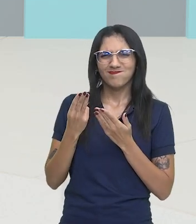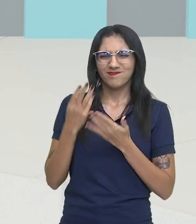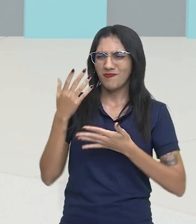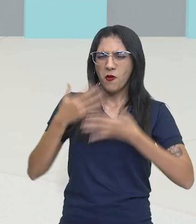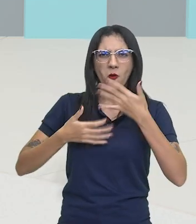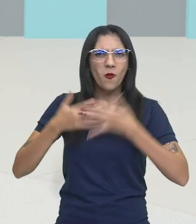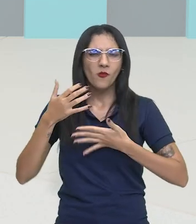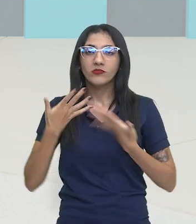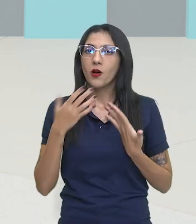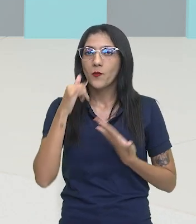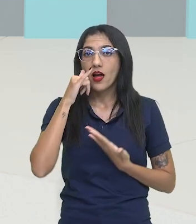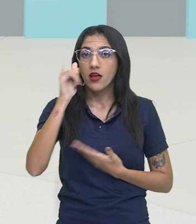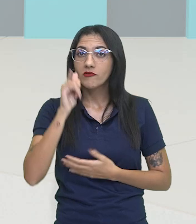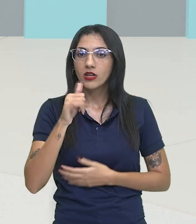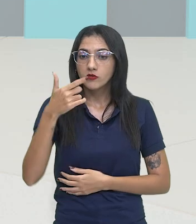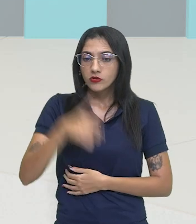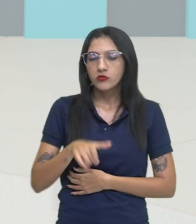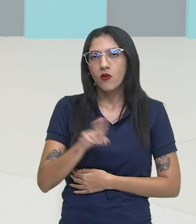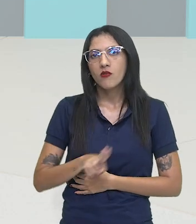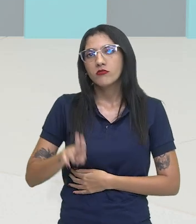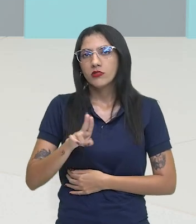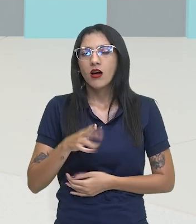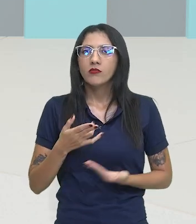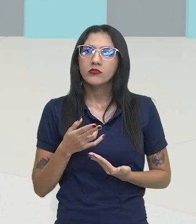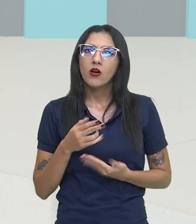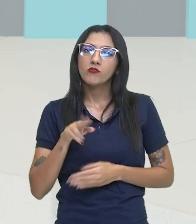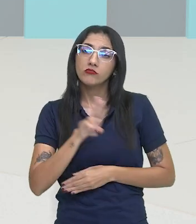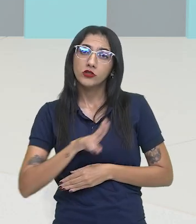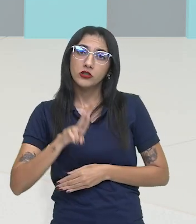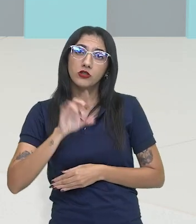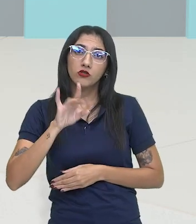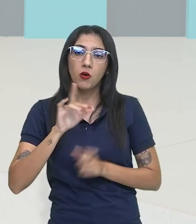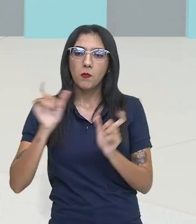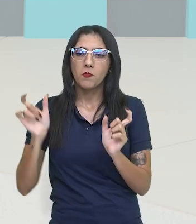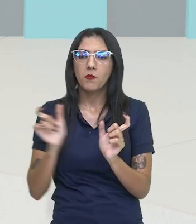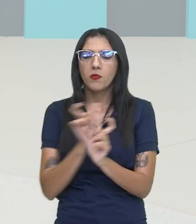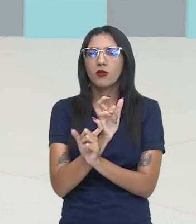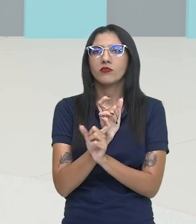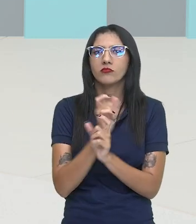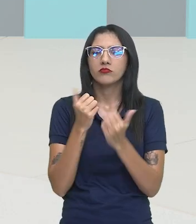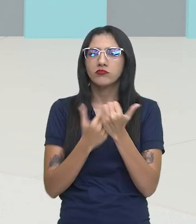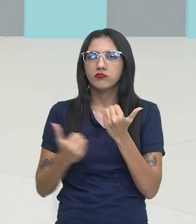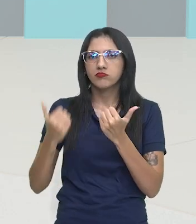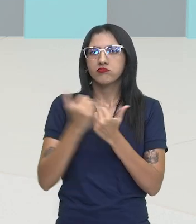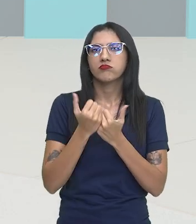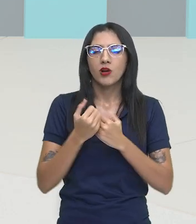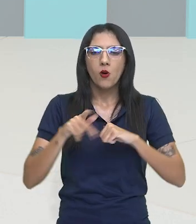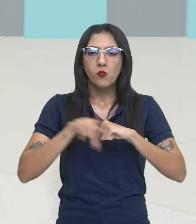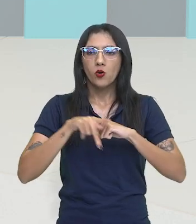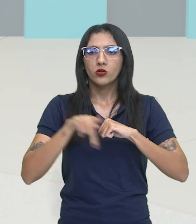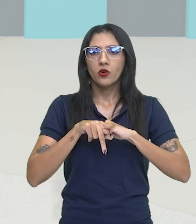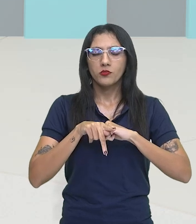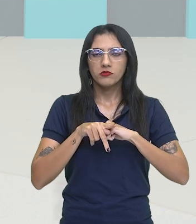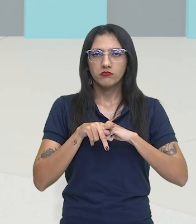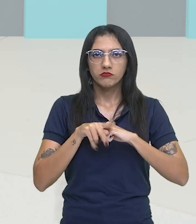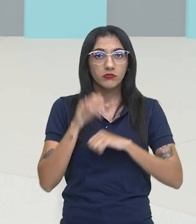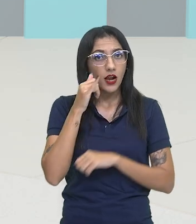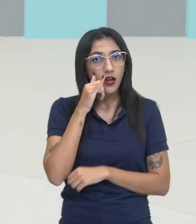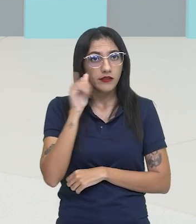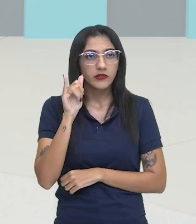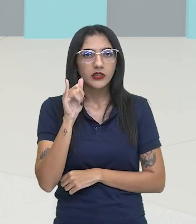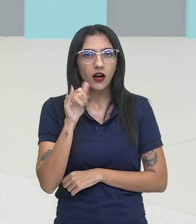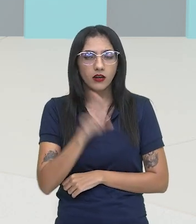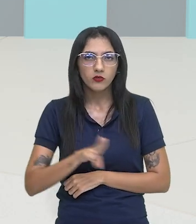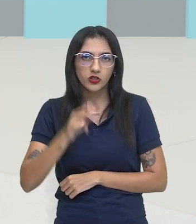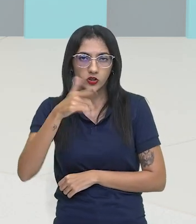para evitar a repetição, eu fui lá e usei um pronome possessivo, porque eu quero deixar de repetir, mas eu também quero